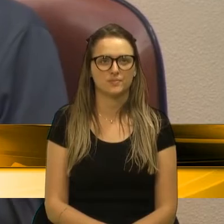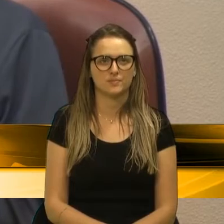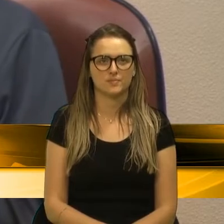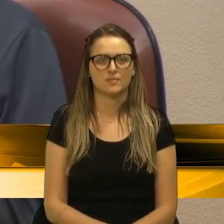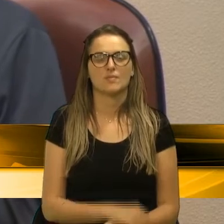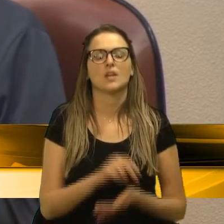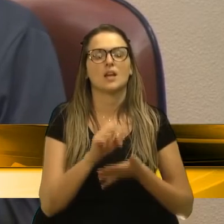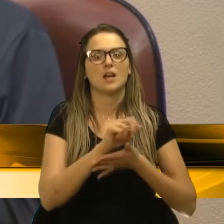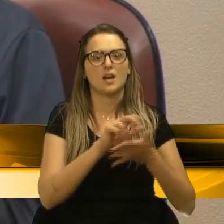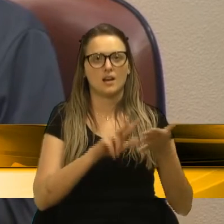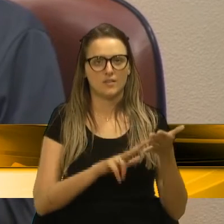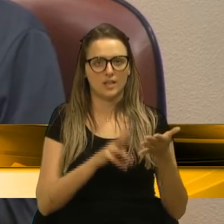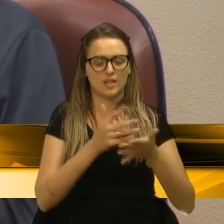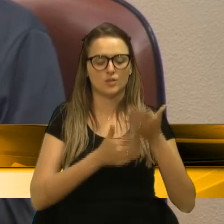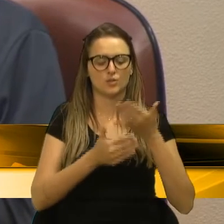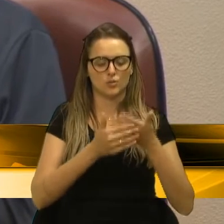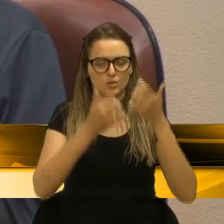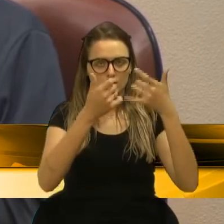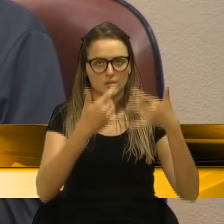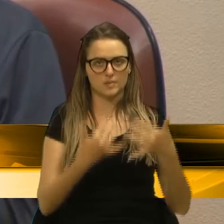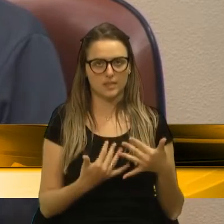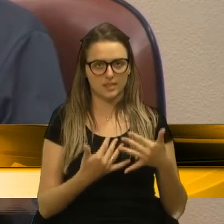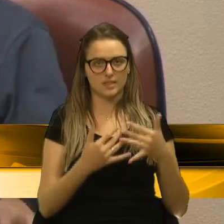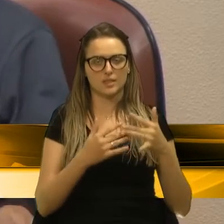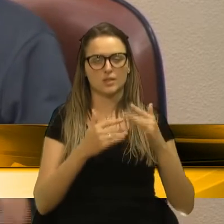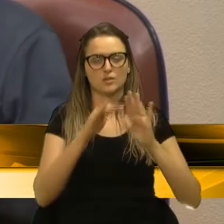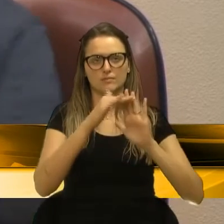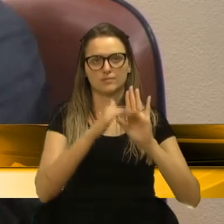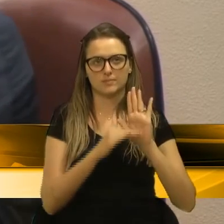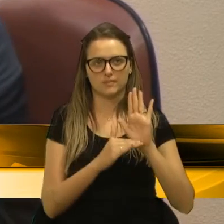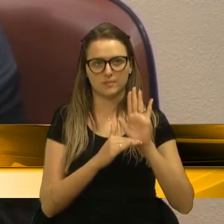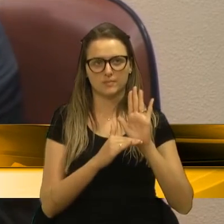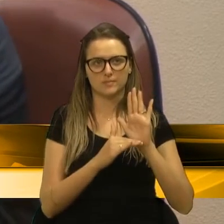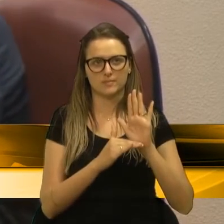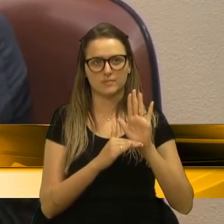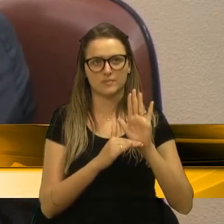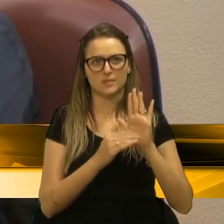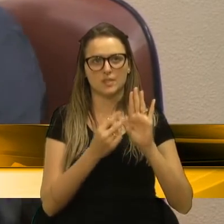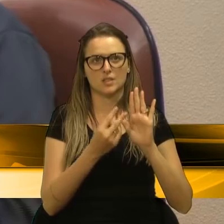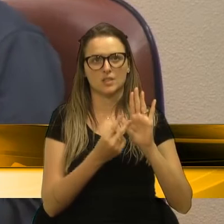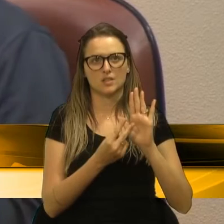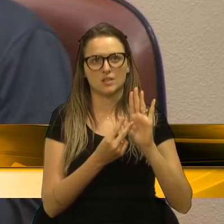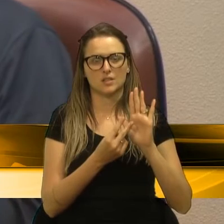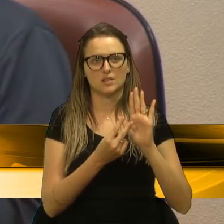Em análise dos esclarecimentos do Serviço de Instrução Municipal, sim, 2,